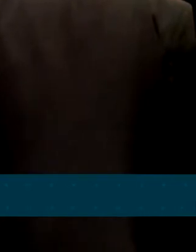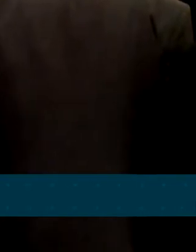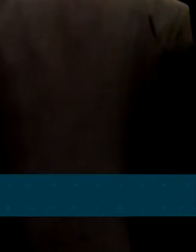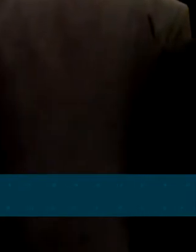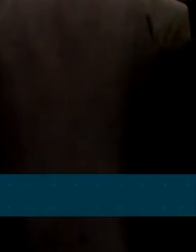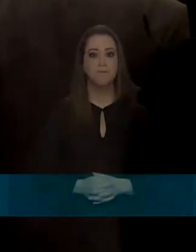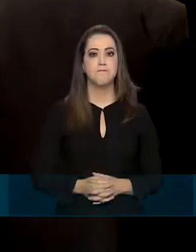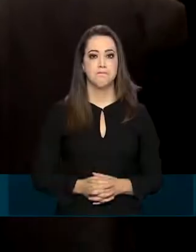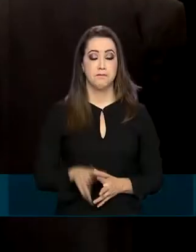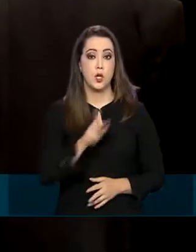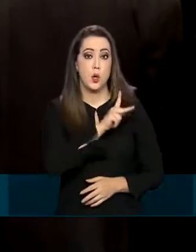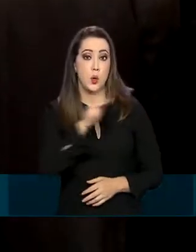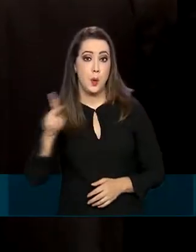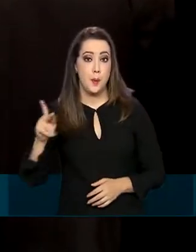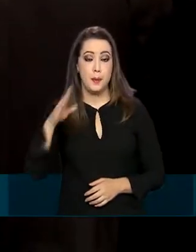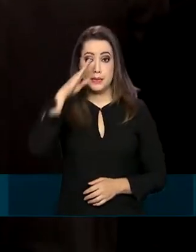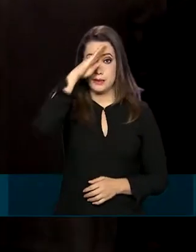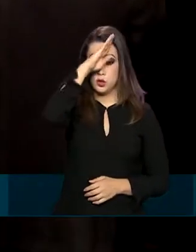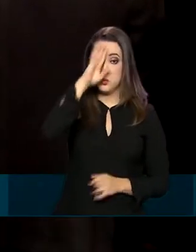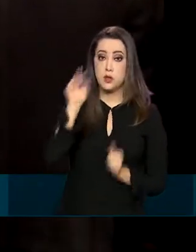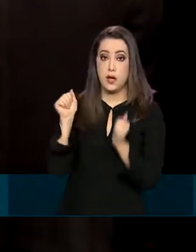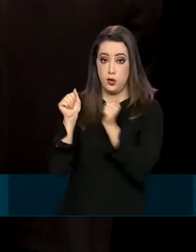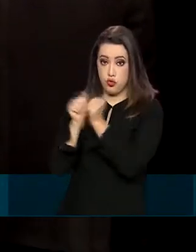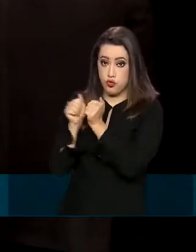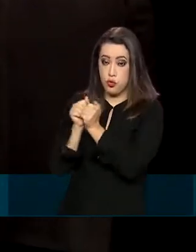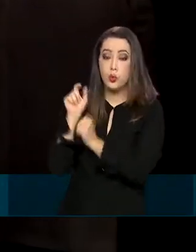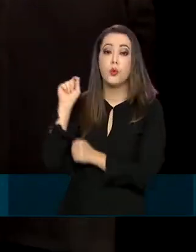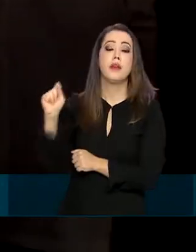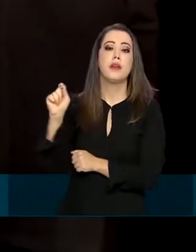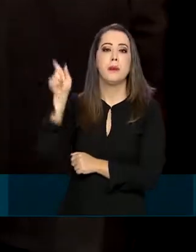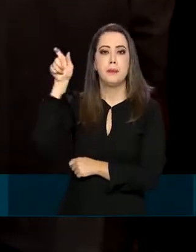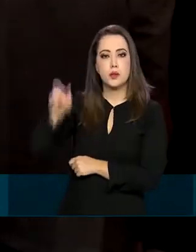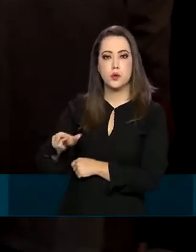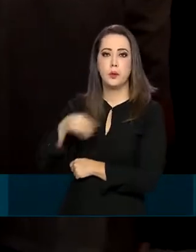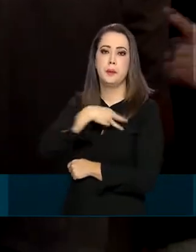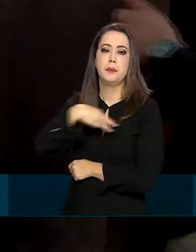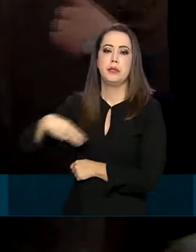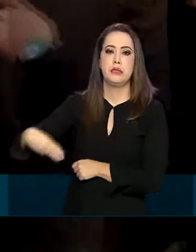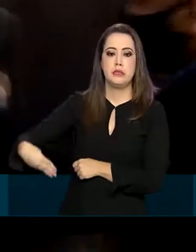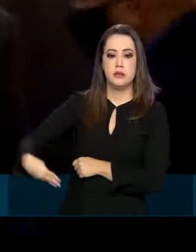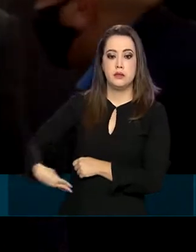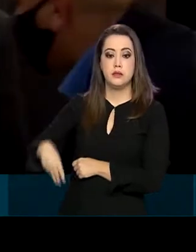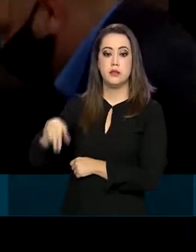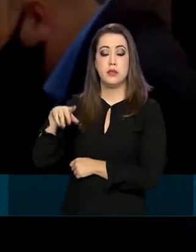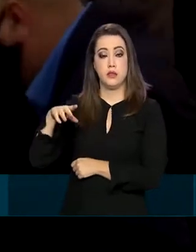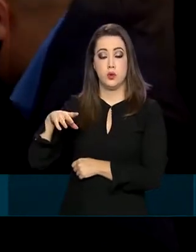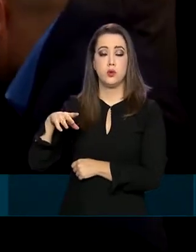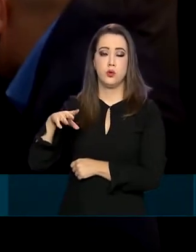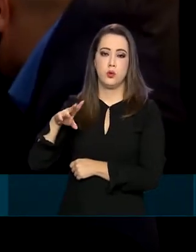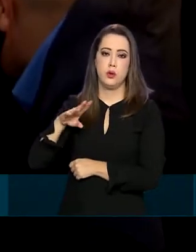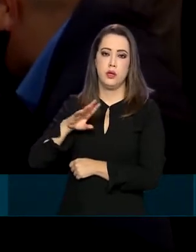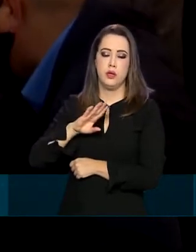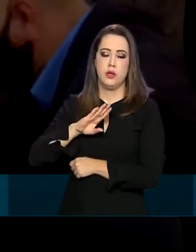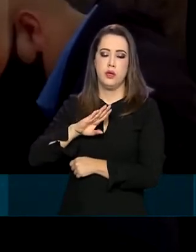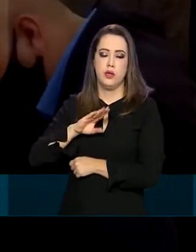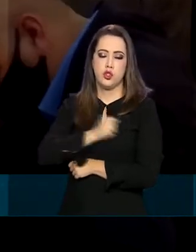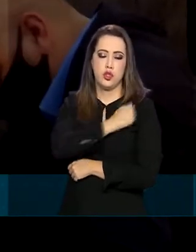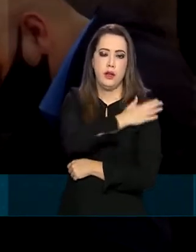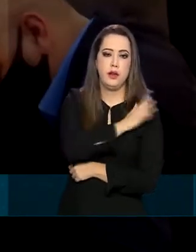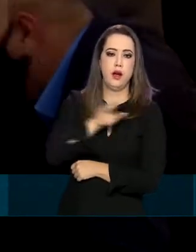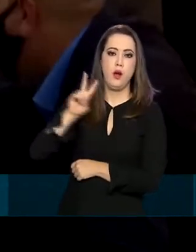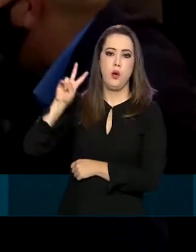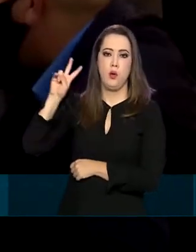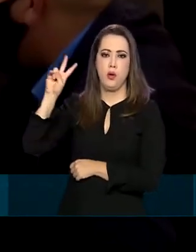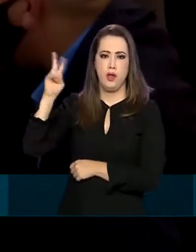O presidente está acompanhado do ministro do Gabinete de Segurança Institucional, general Heleno. Está